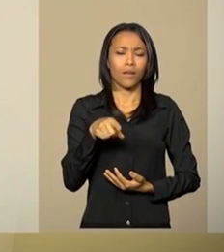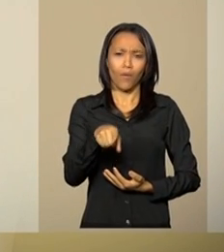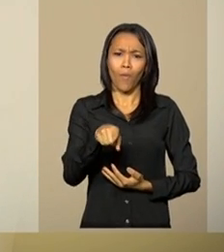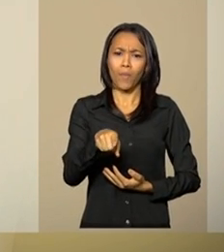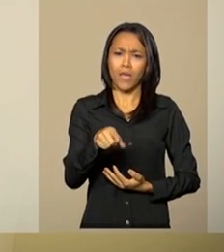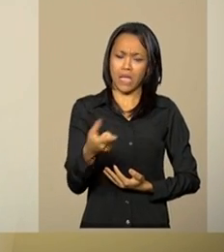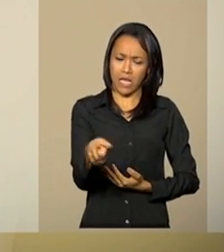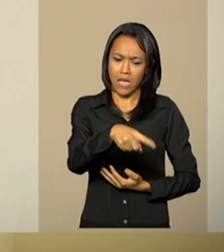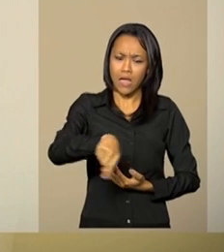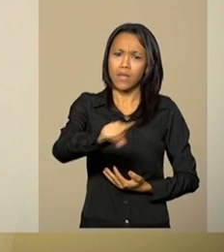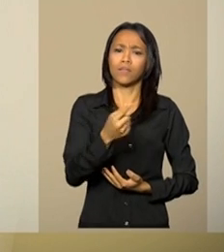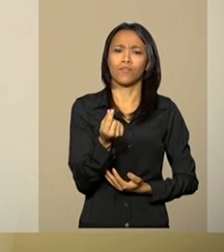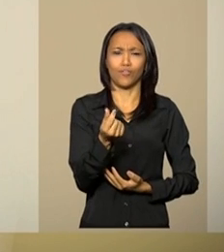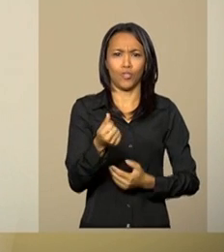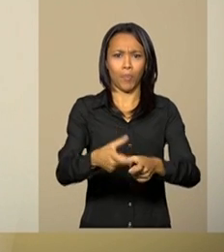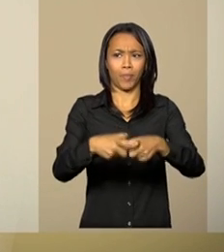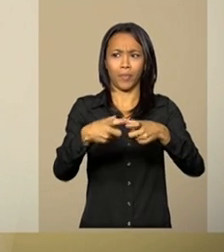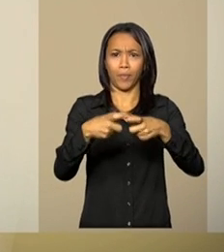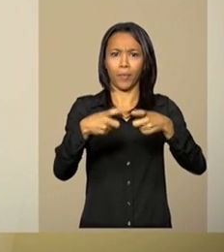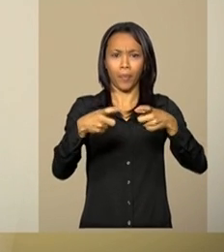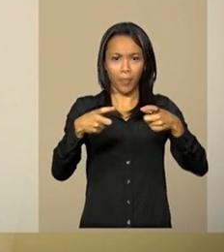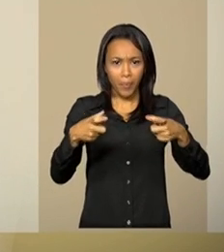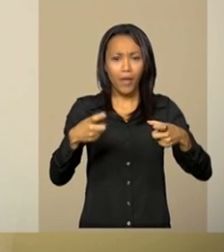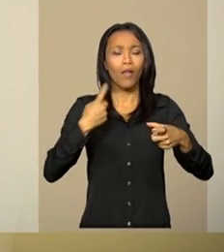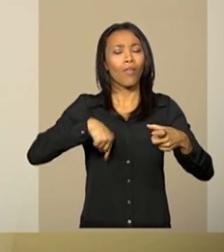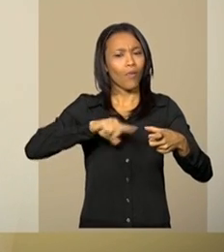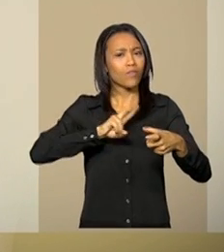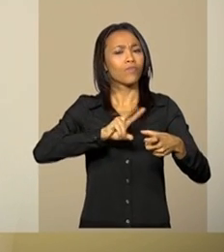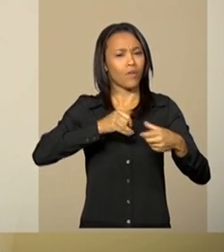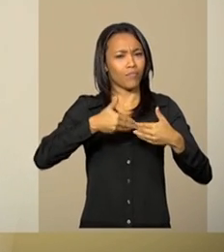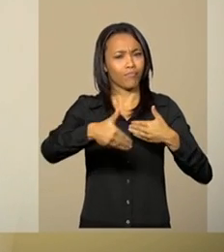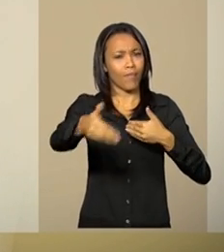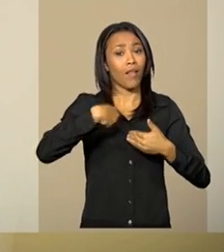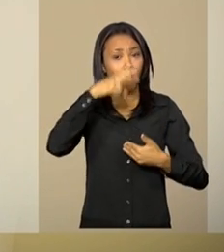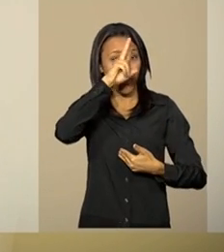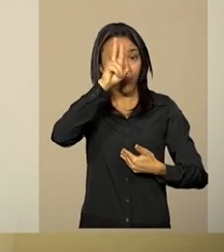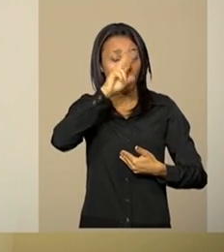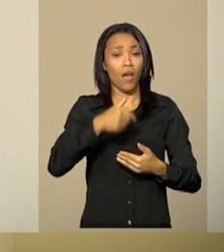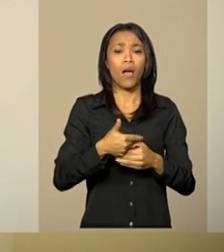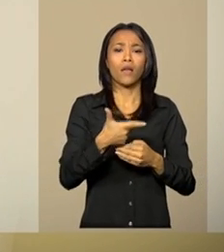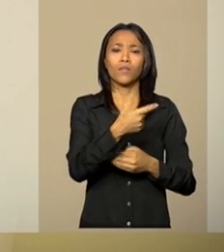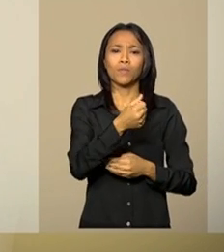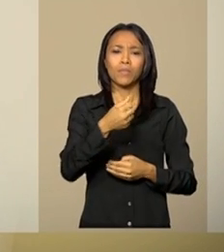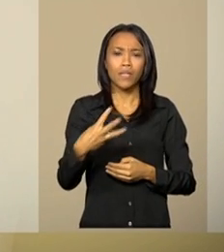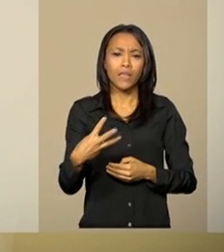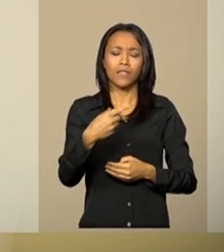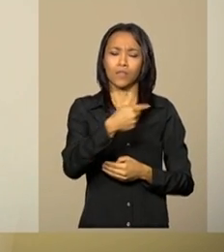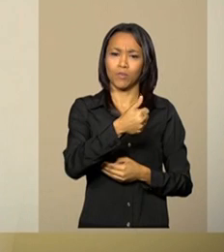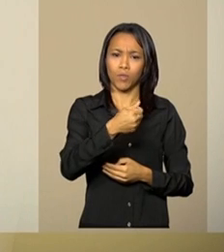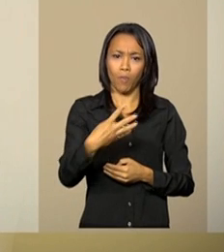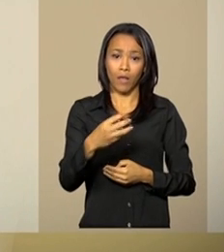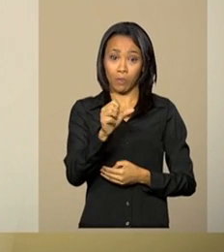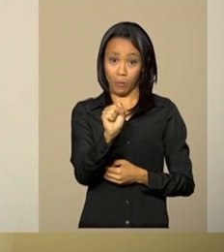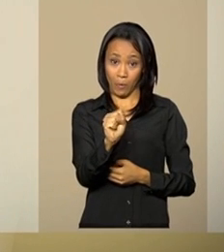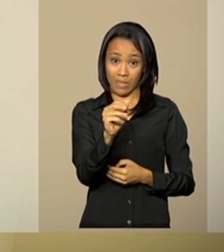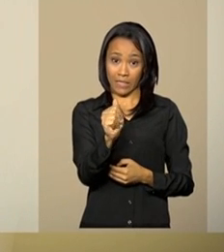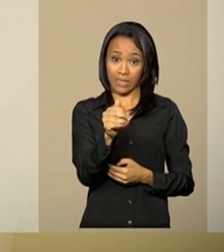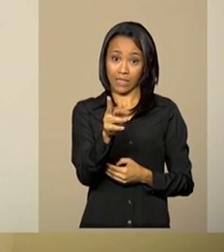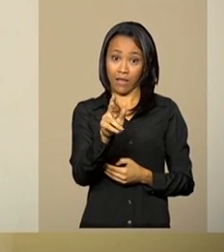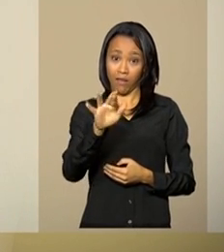quanto esses recursos se ampliaram, Luciano, vamos lembrar que na safra de 2003-2004, o